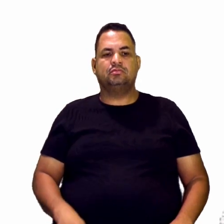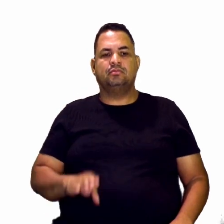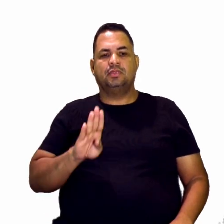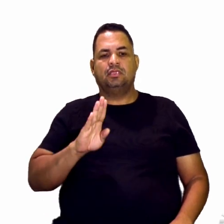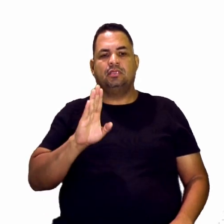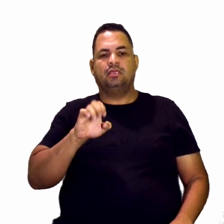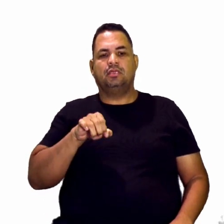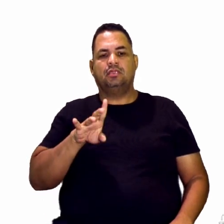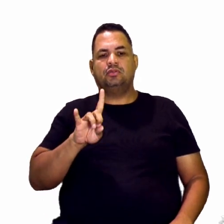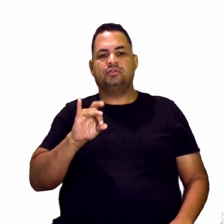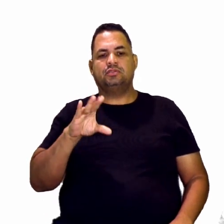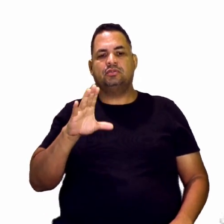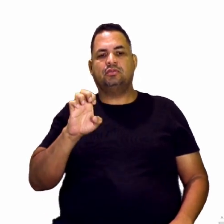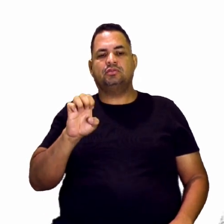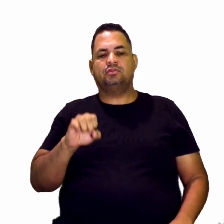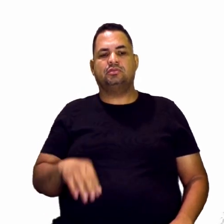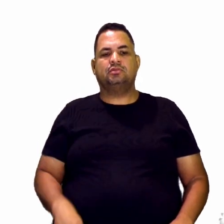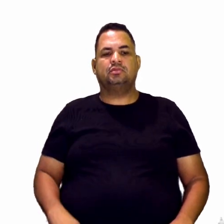endocitose,